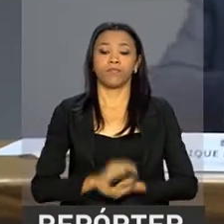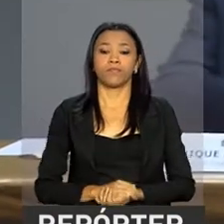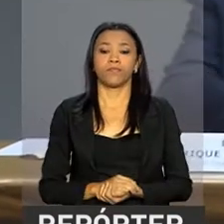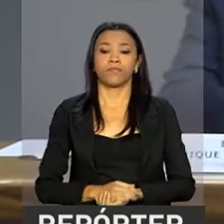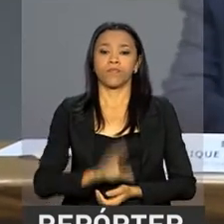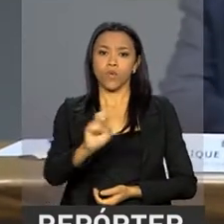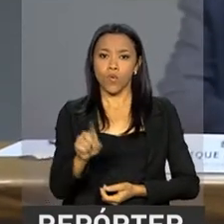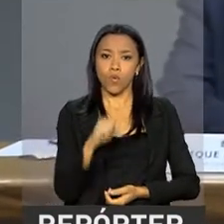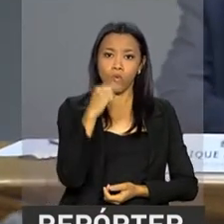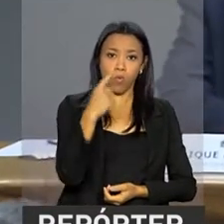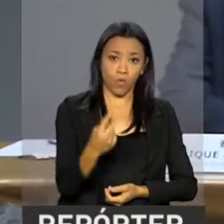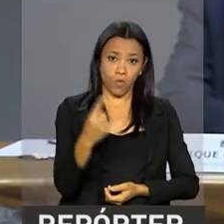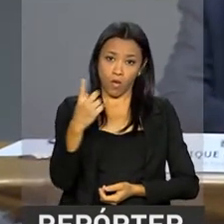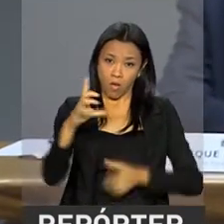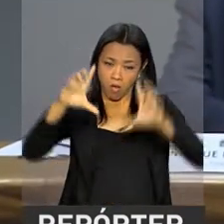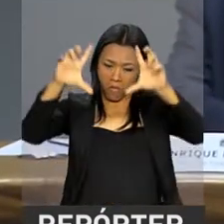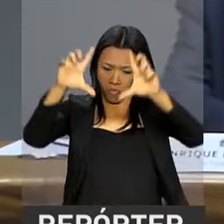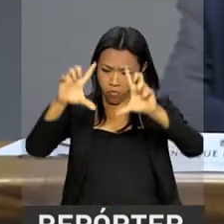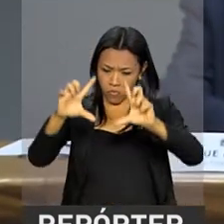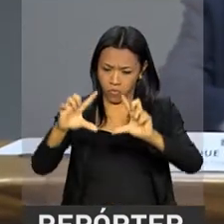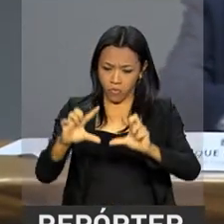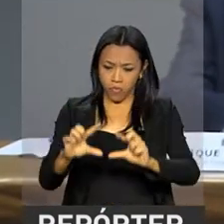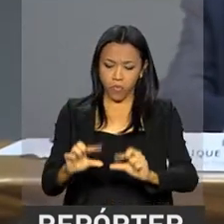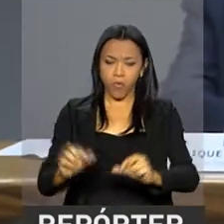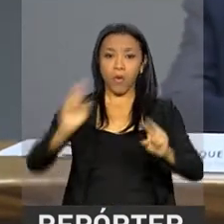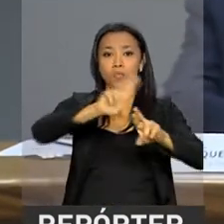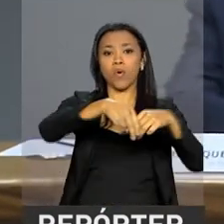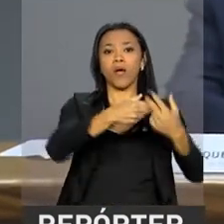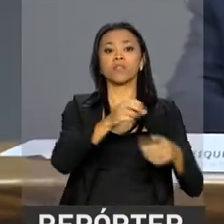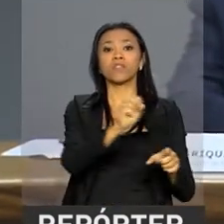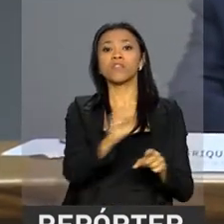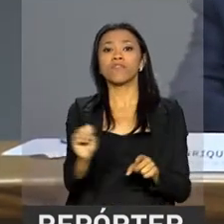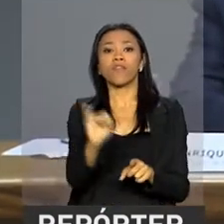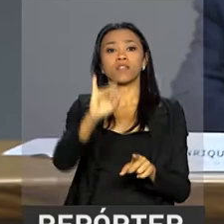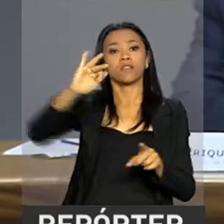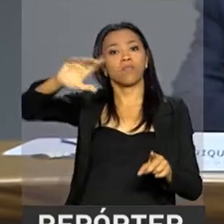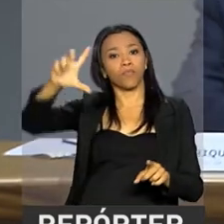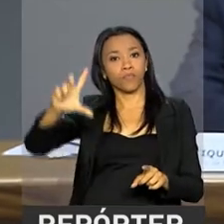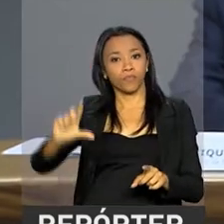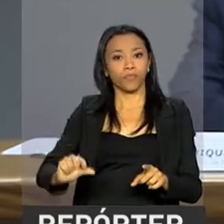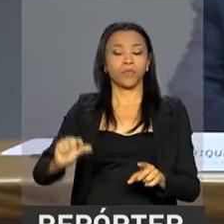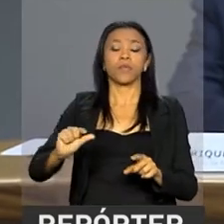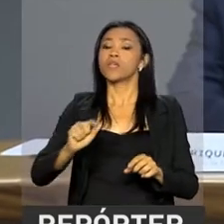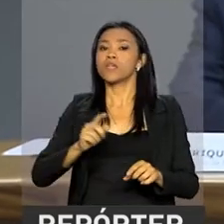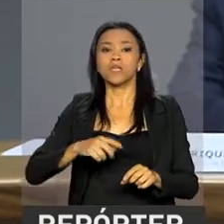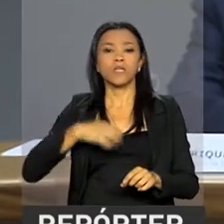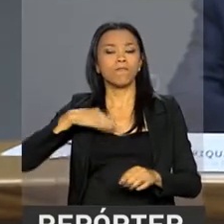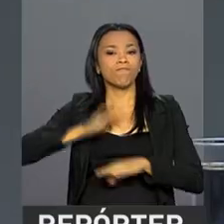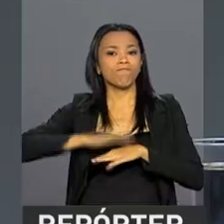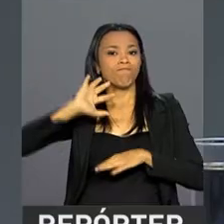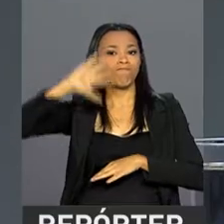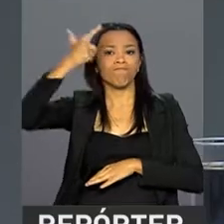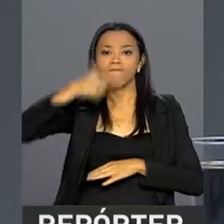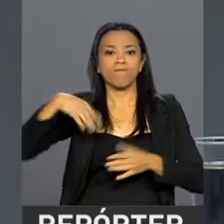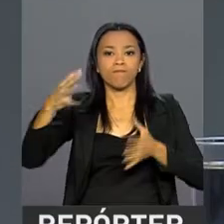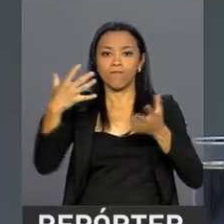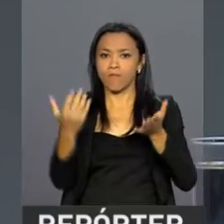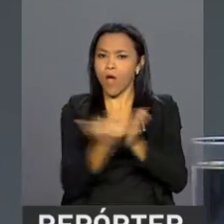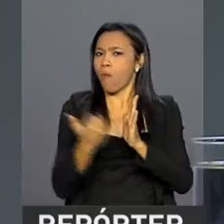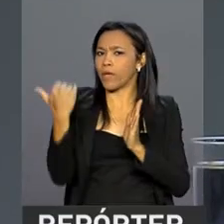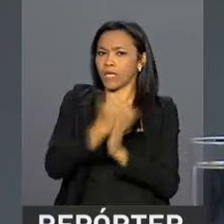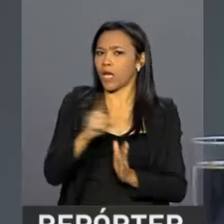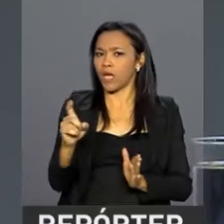Com uma arrecadação menor por conta da queda na inflação e a decisão de não aumentar impostos, não